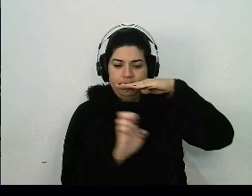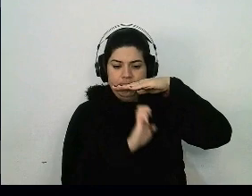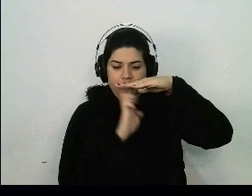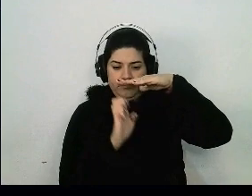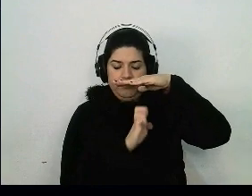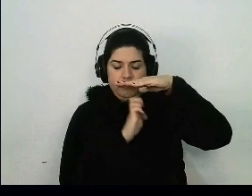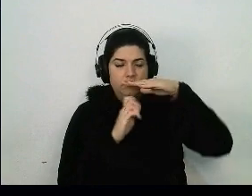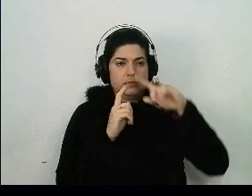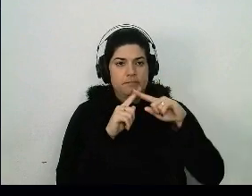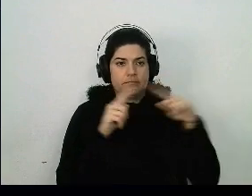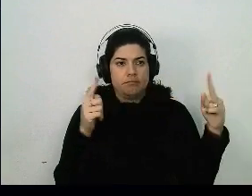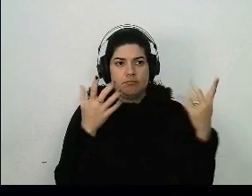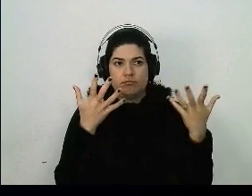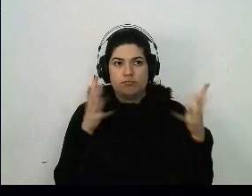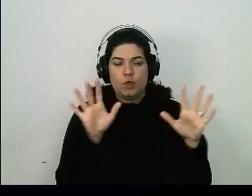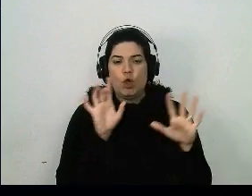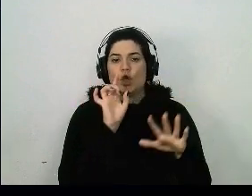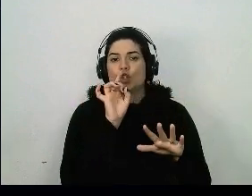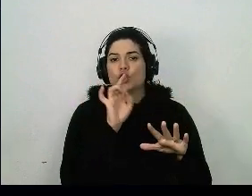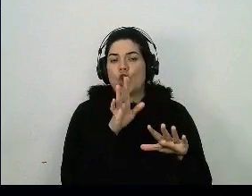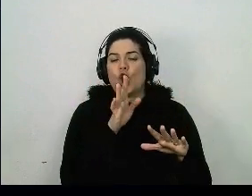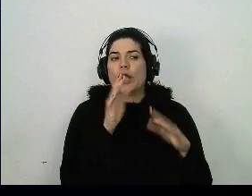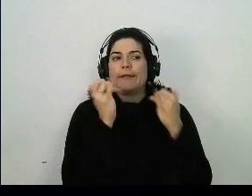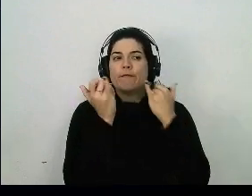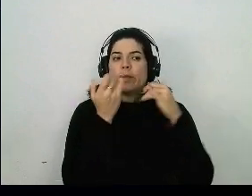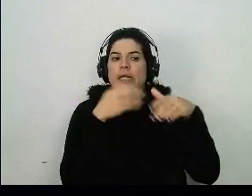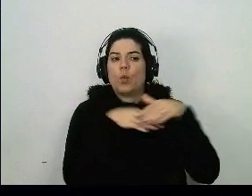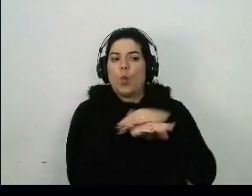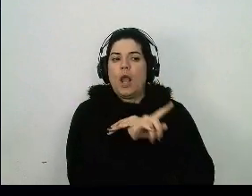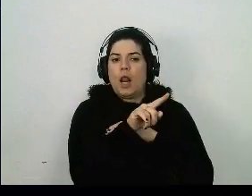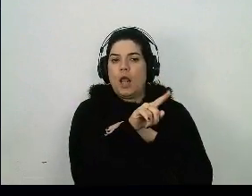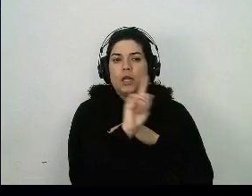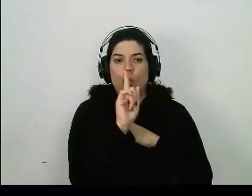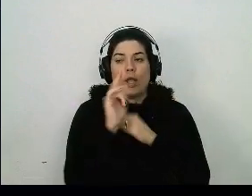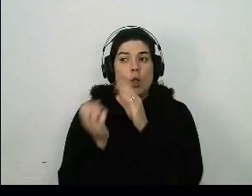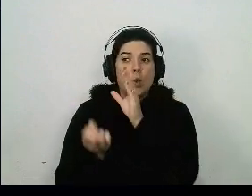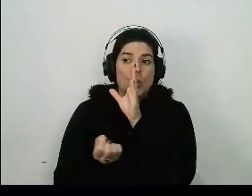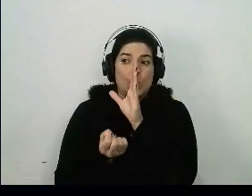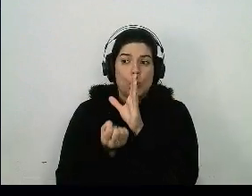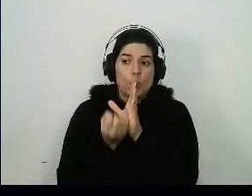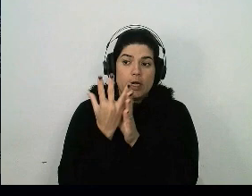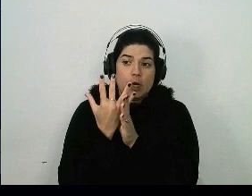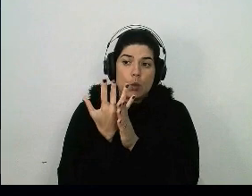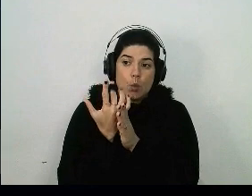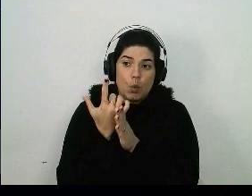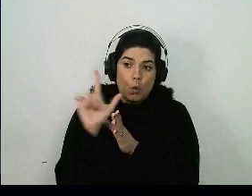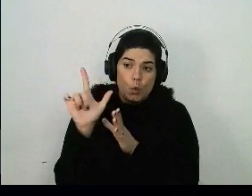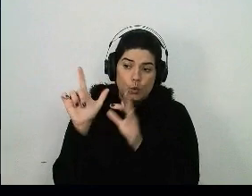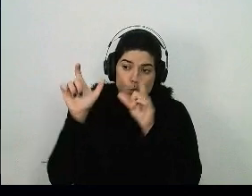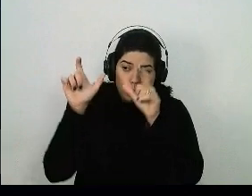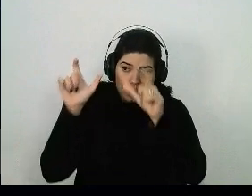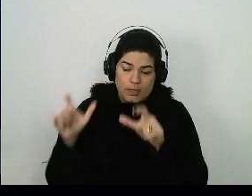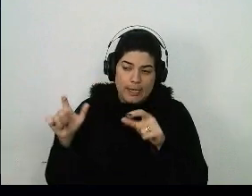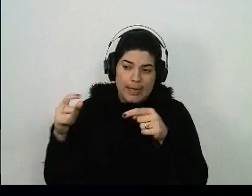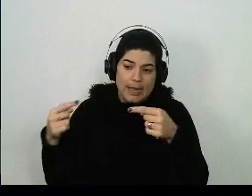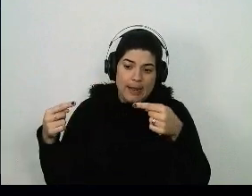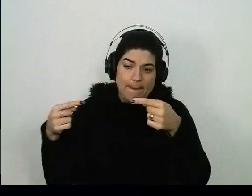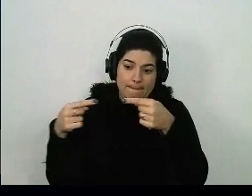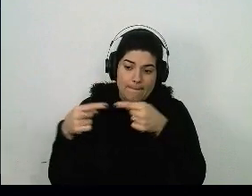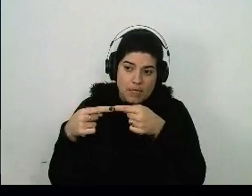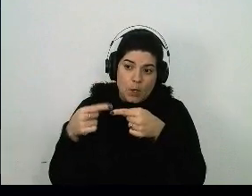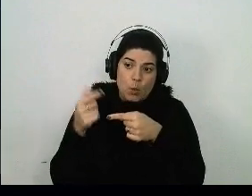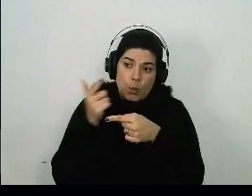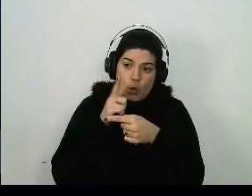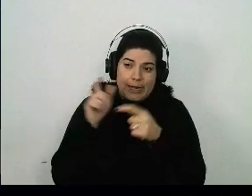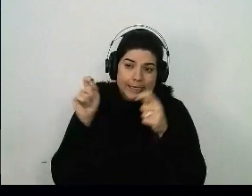somente salvar essa informação na minha matriz. Eu vou construir um servidor equivalente ou que aguente a pressão em